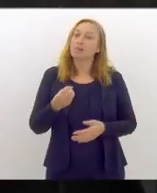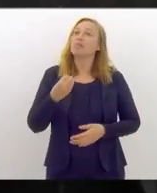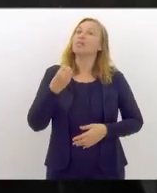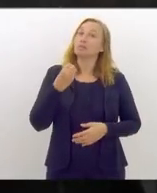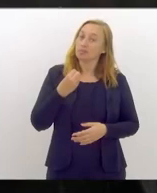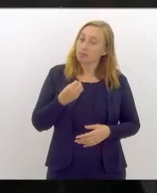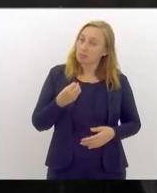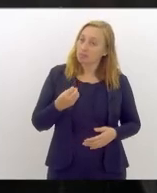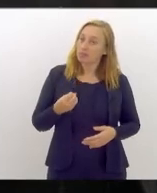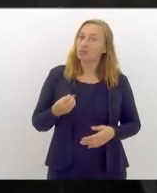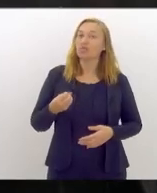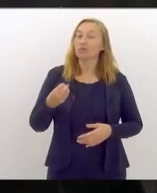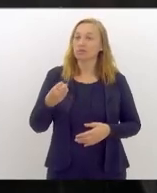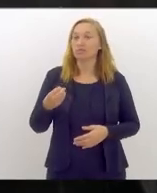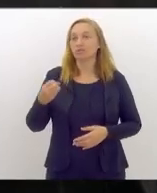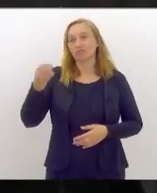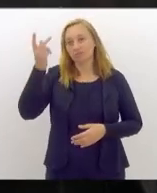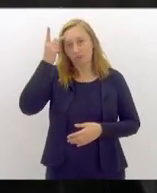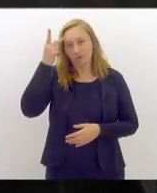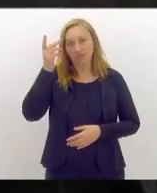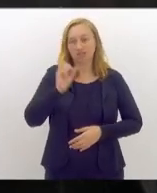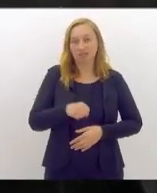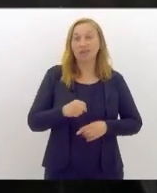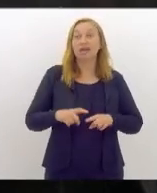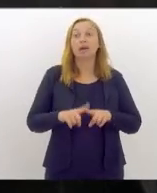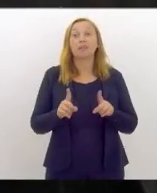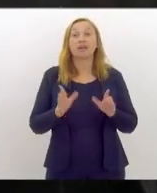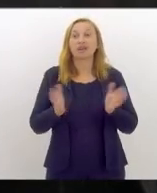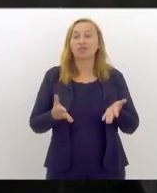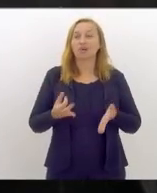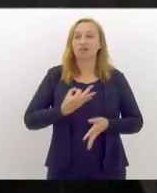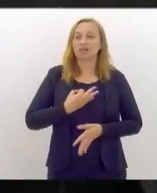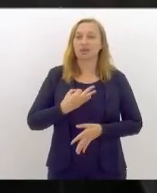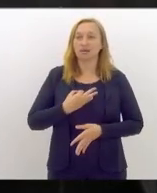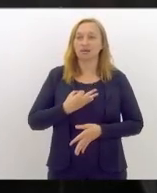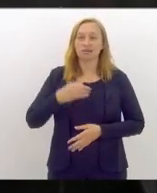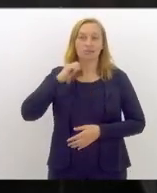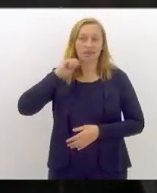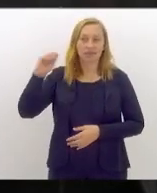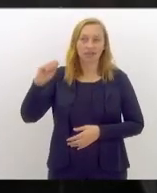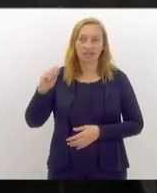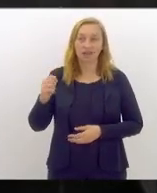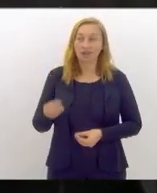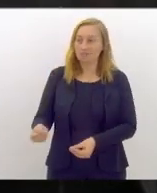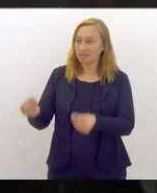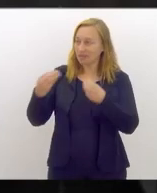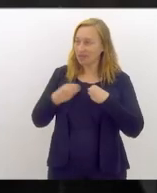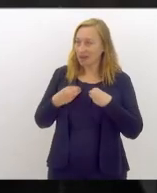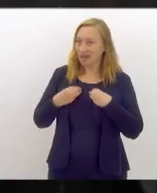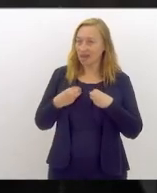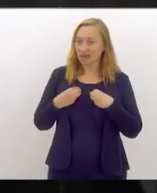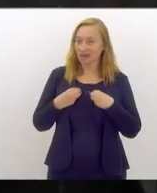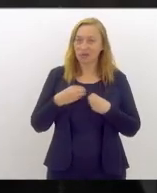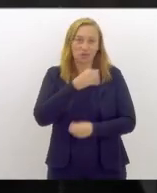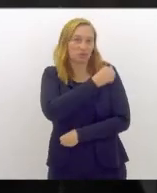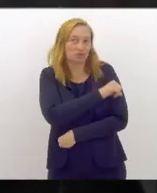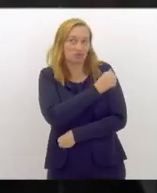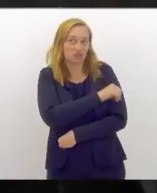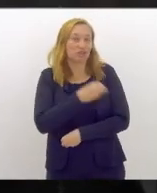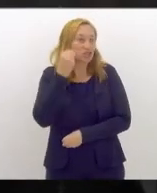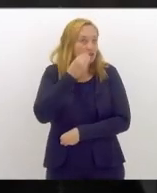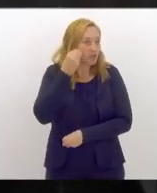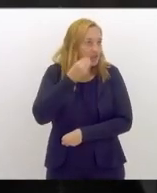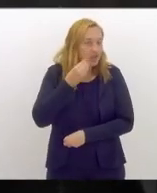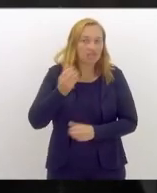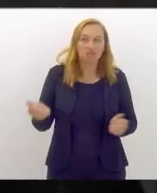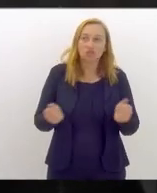aliás e eu acho que agora essa medalha me devolve aqui a ao Rio de Janeiro né E todos as experiências